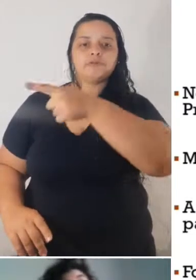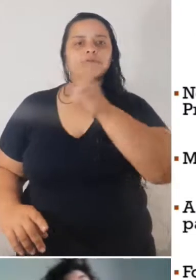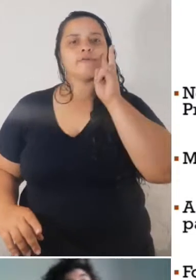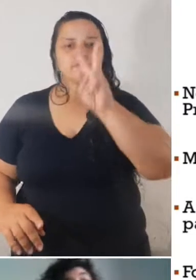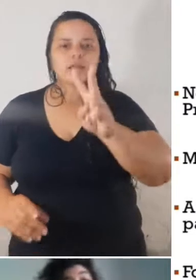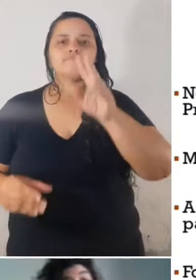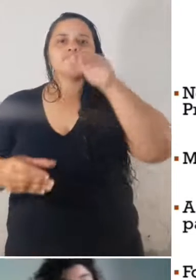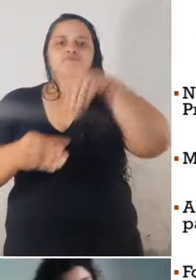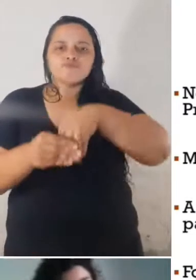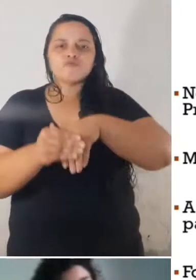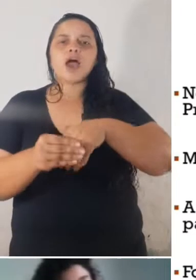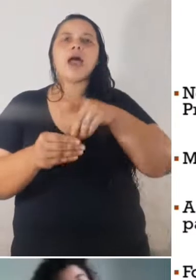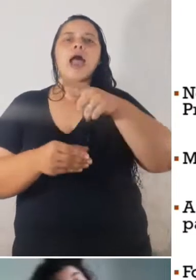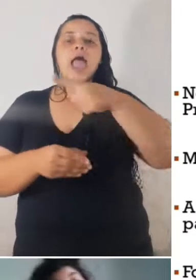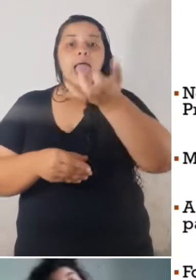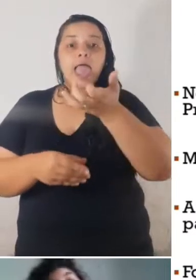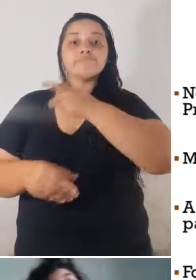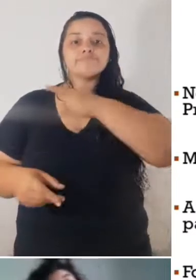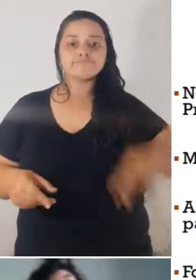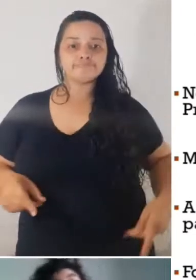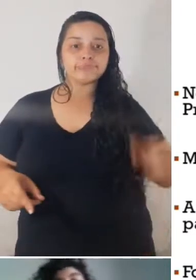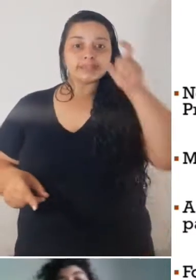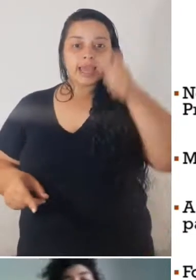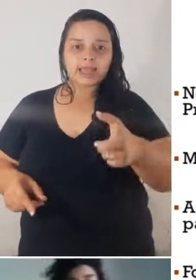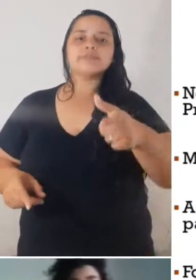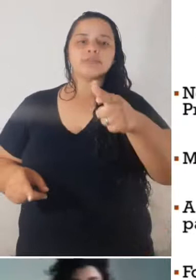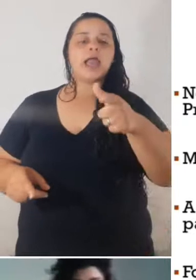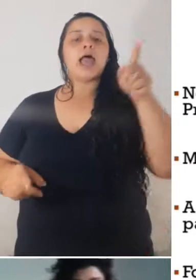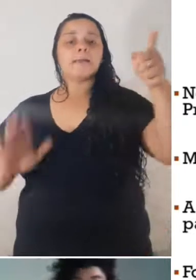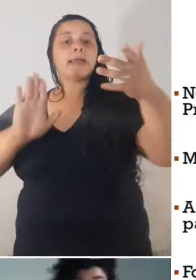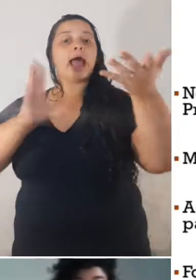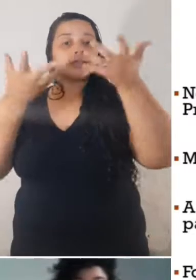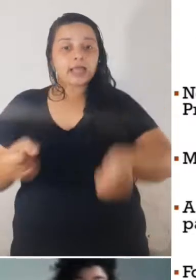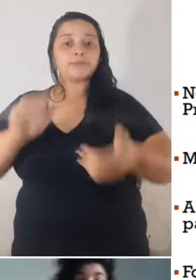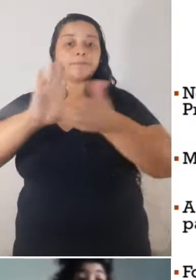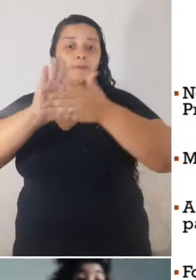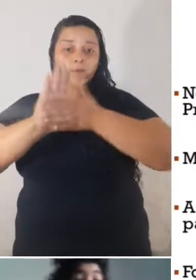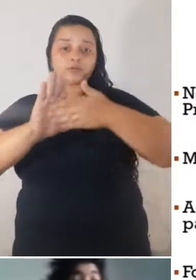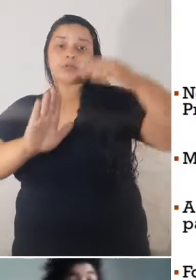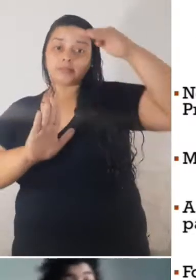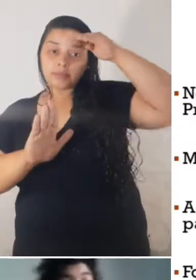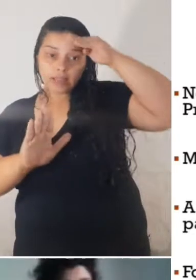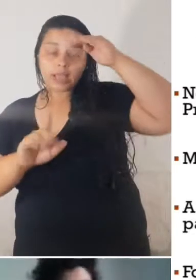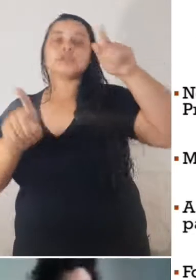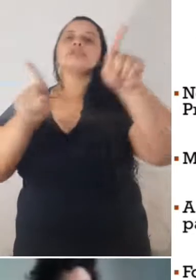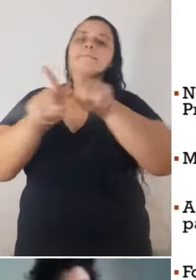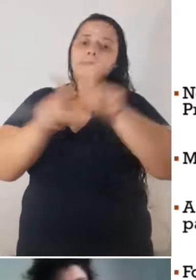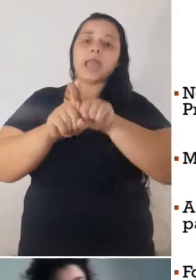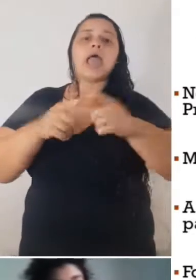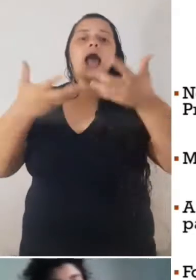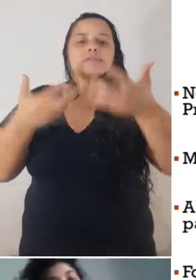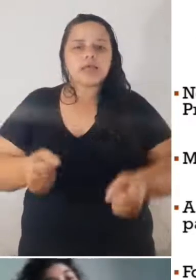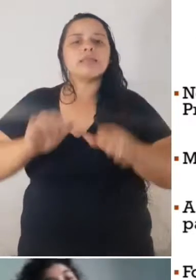de Vargas é lançada à presidência, comprometendo-se a atender tanto as propostas dos tenentes, como também as demandas de